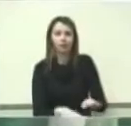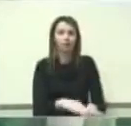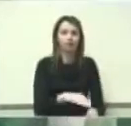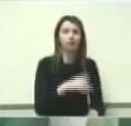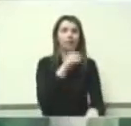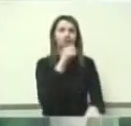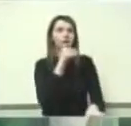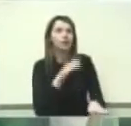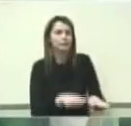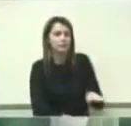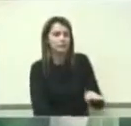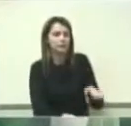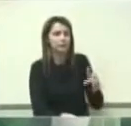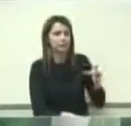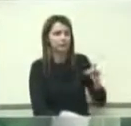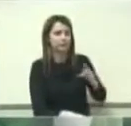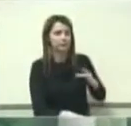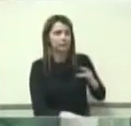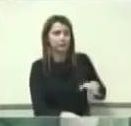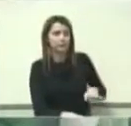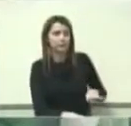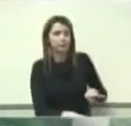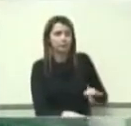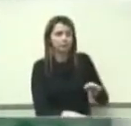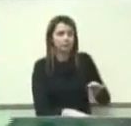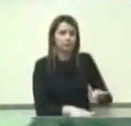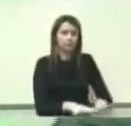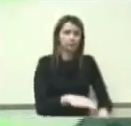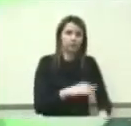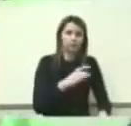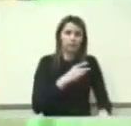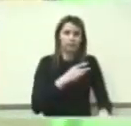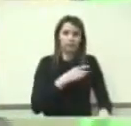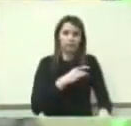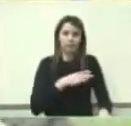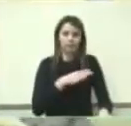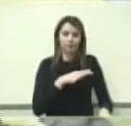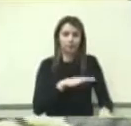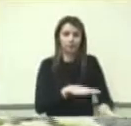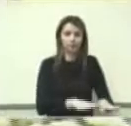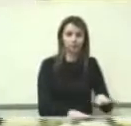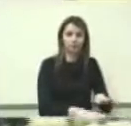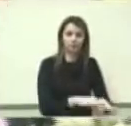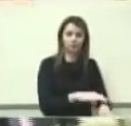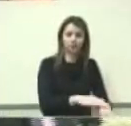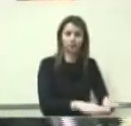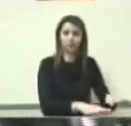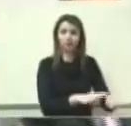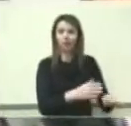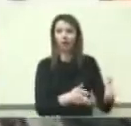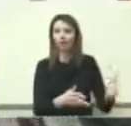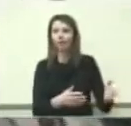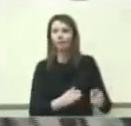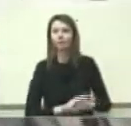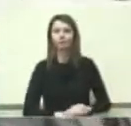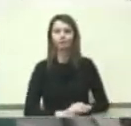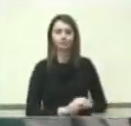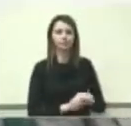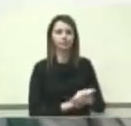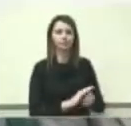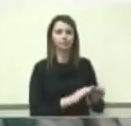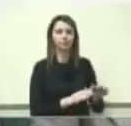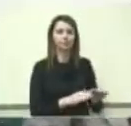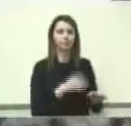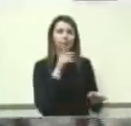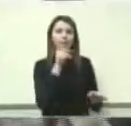com medo de deixar acontecer o milagre na sua vida quando ele se jogou com tudo